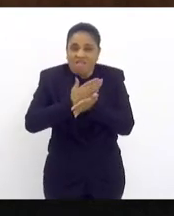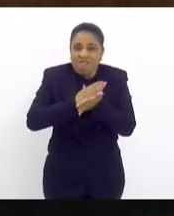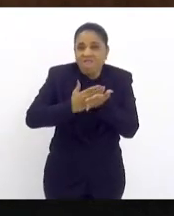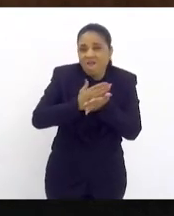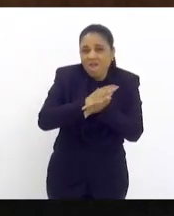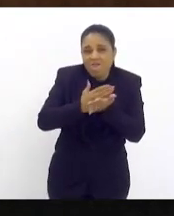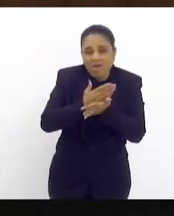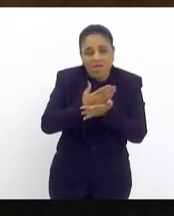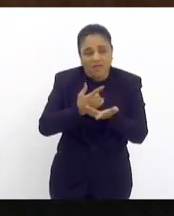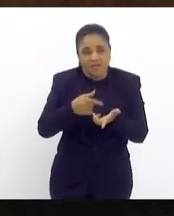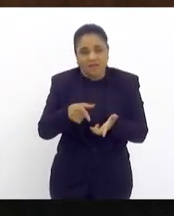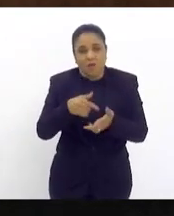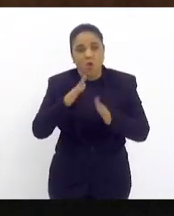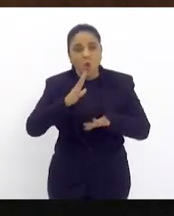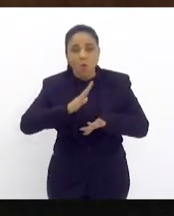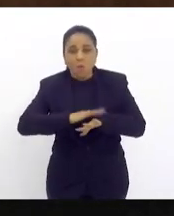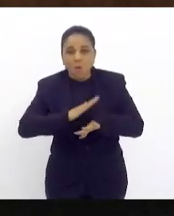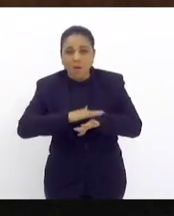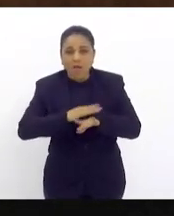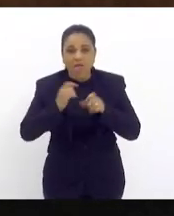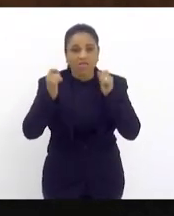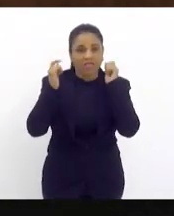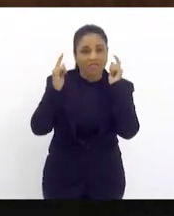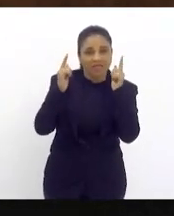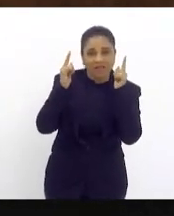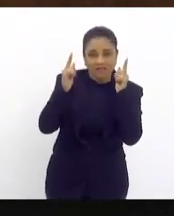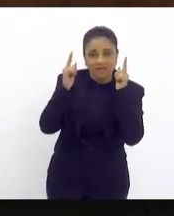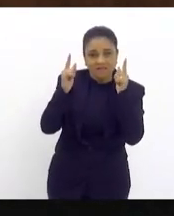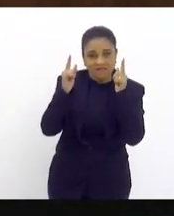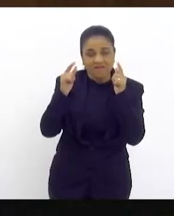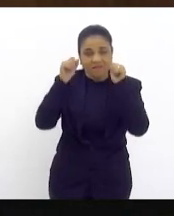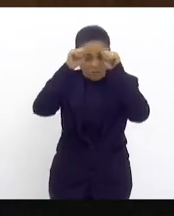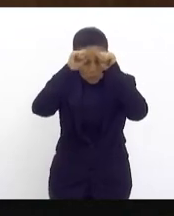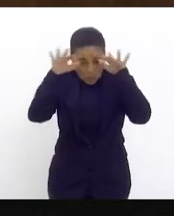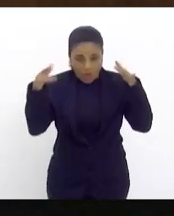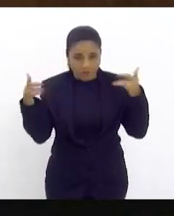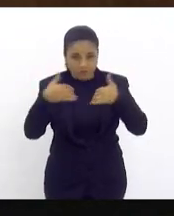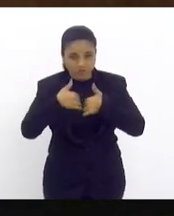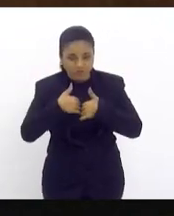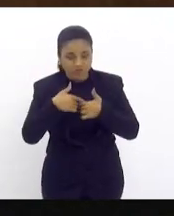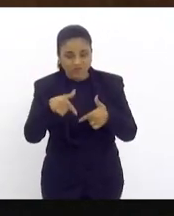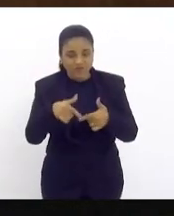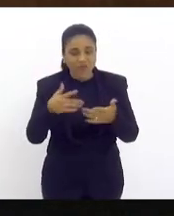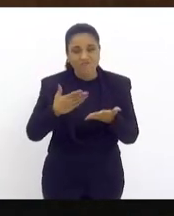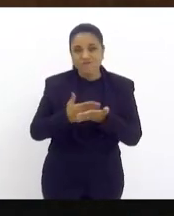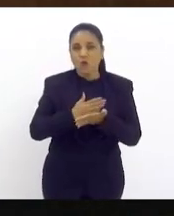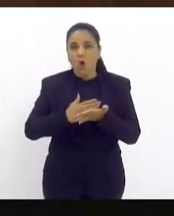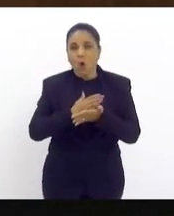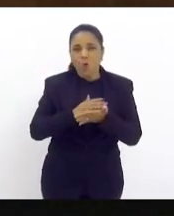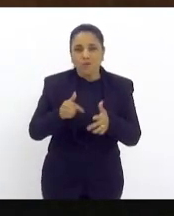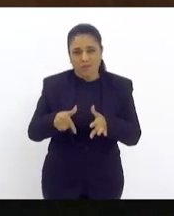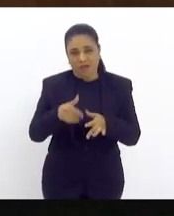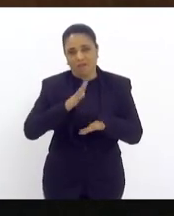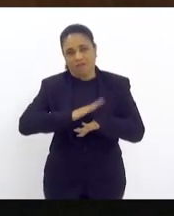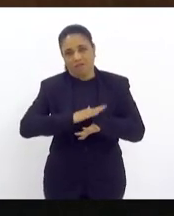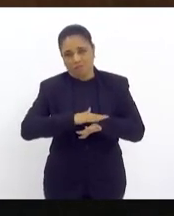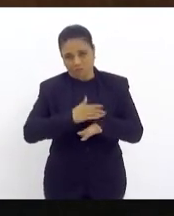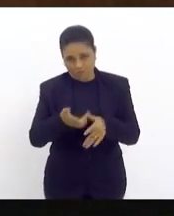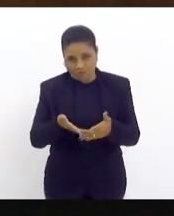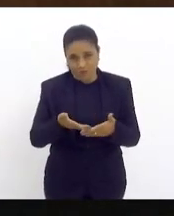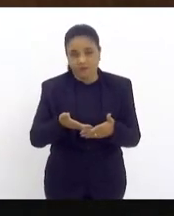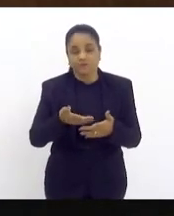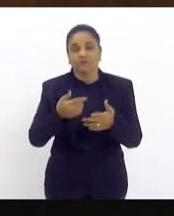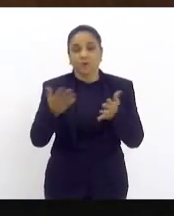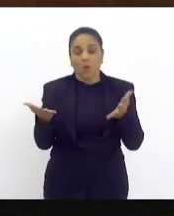de lazer algo com o tubarão algo Muito desconfortável para essa família e por isso é para promoção